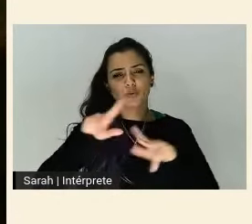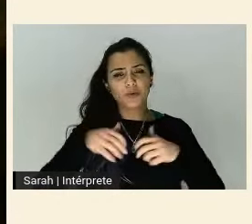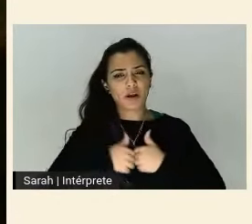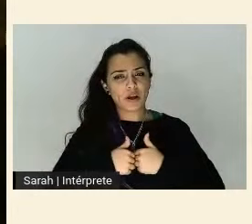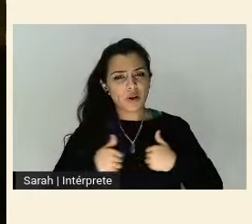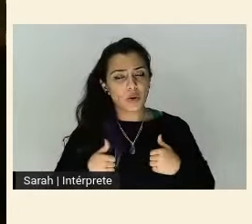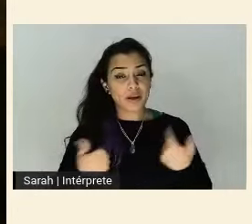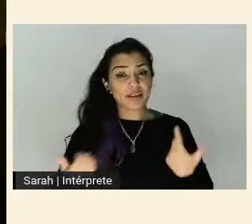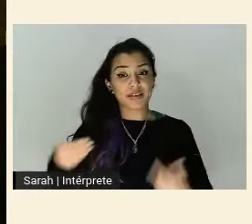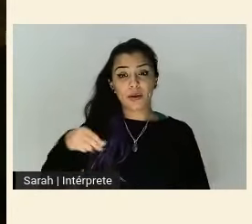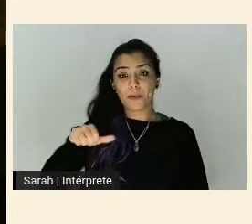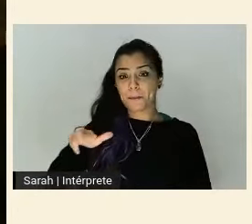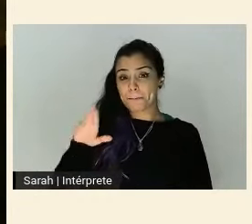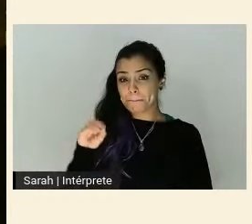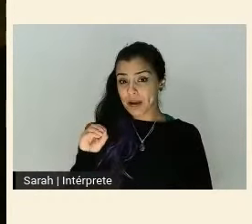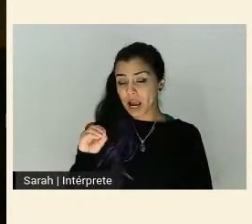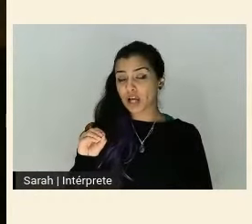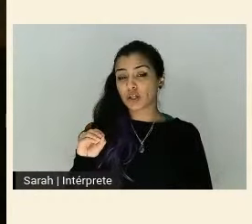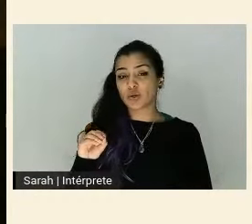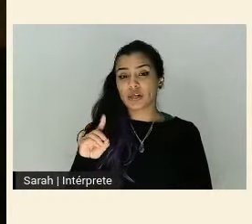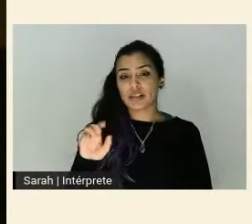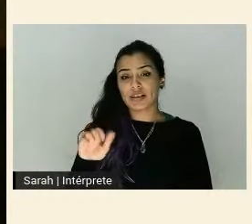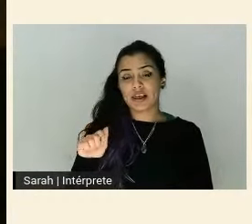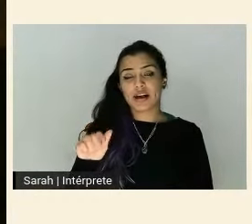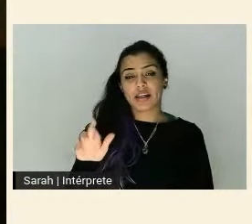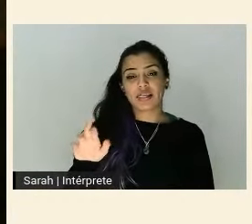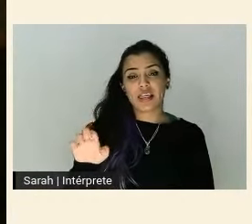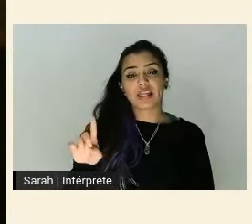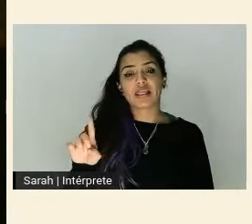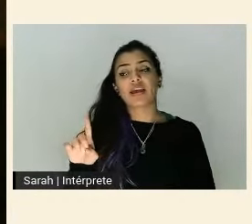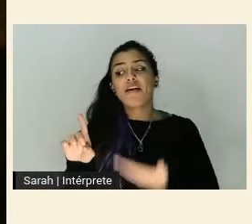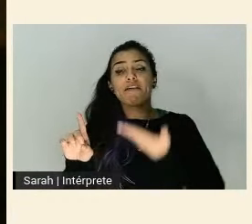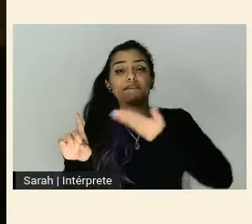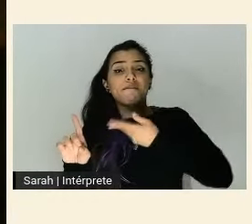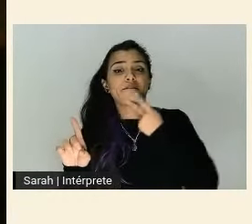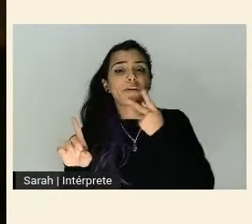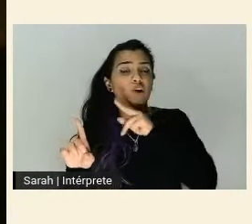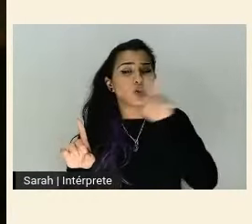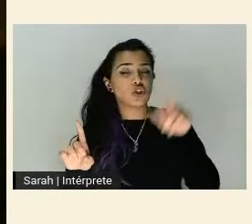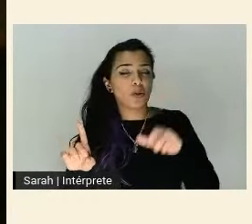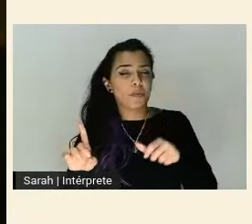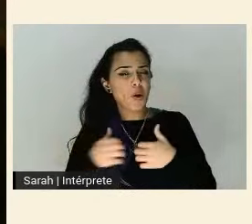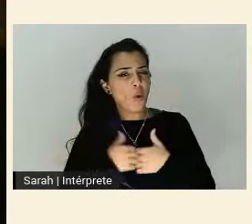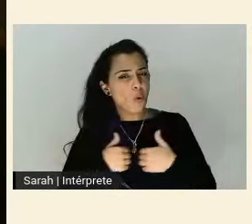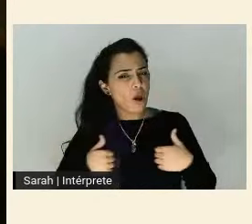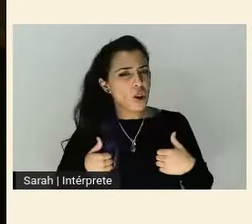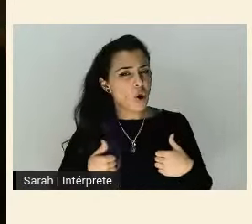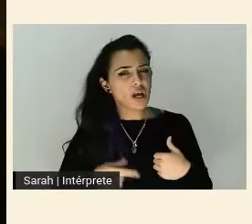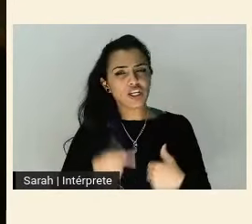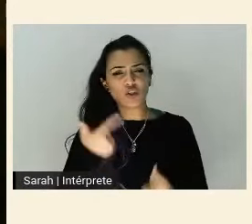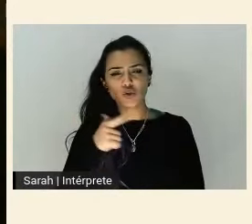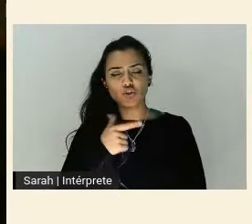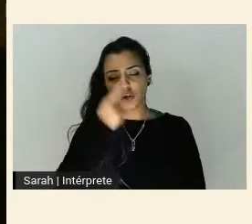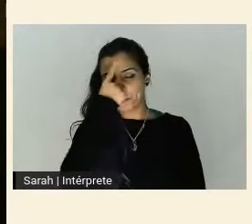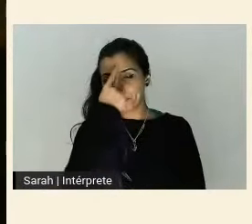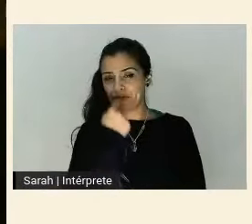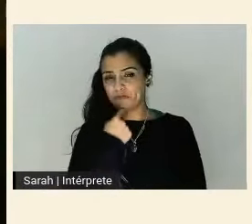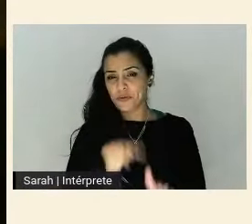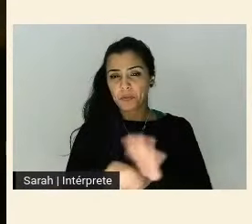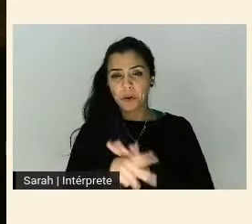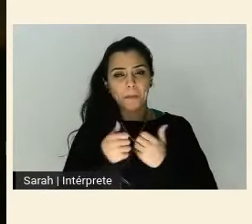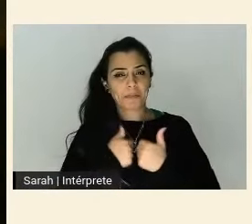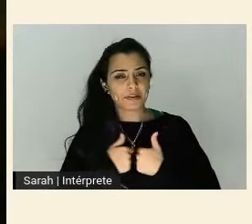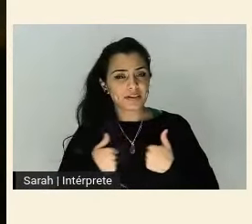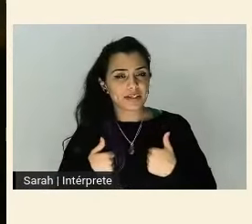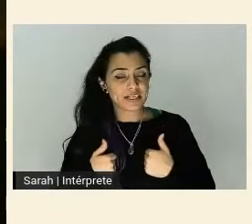Andrade desenhou um anti-herói, um herói sem nenhum caráter. Macunaíma é, portanto, nesse sentido, um homem fronteira, pois